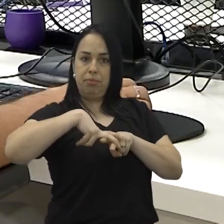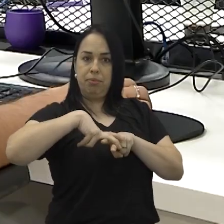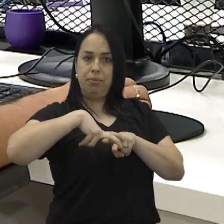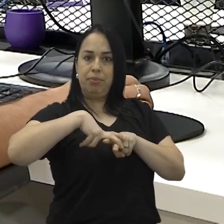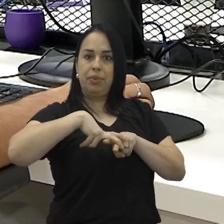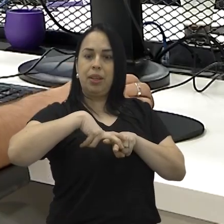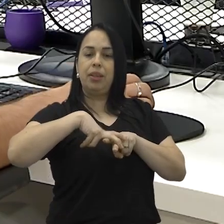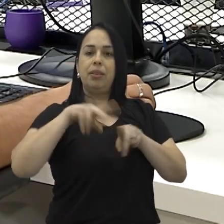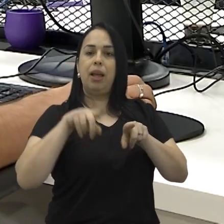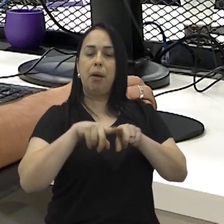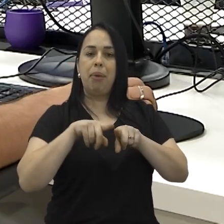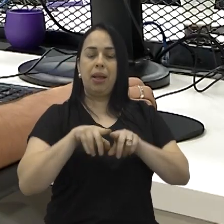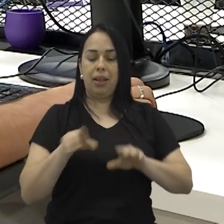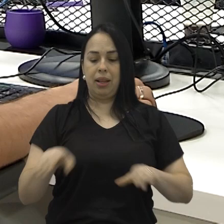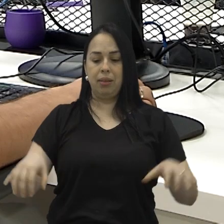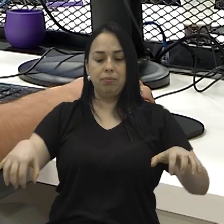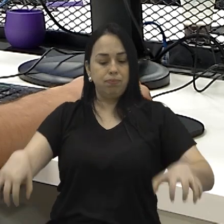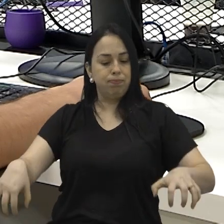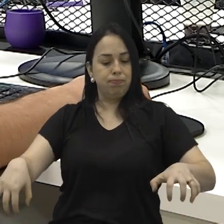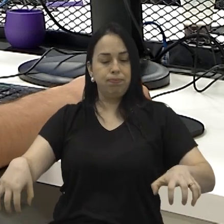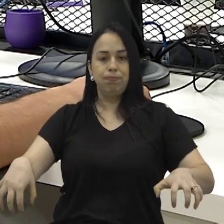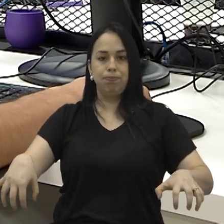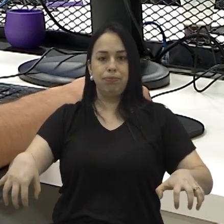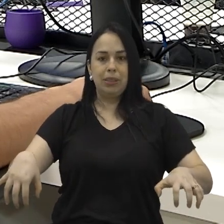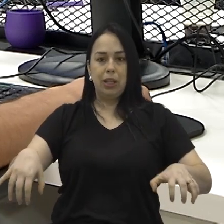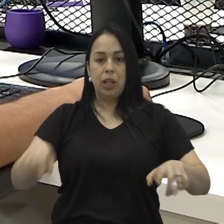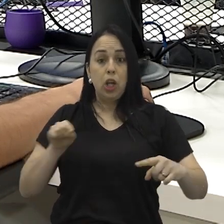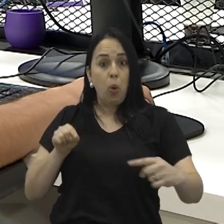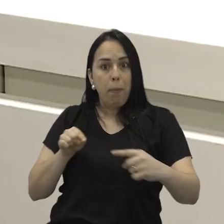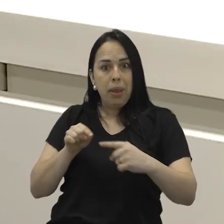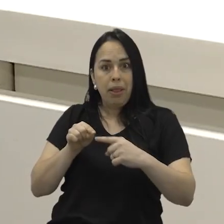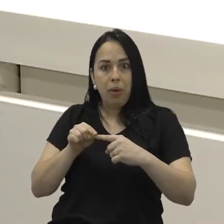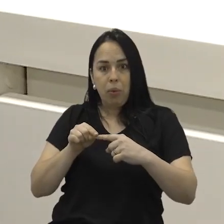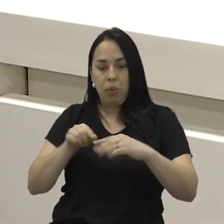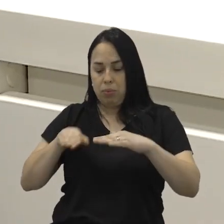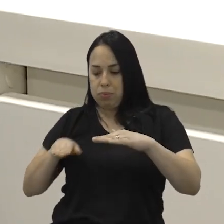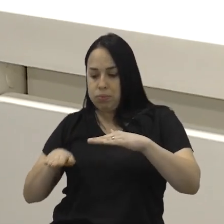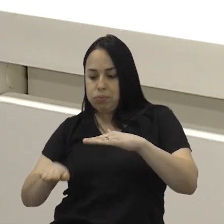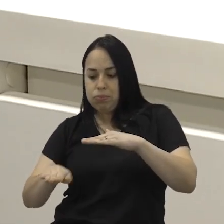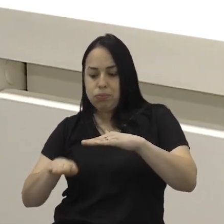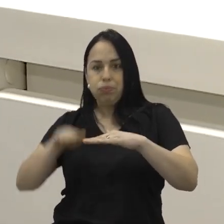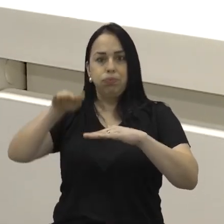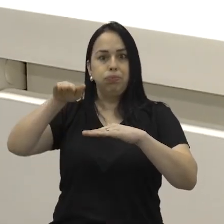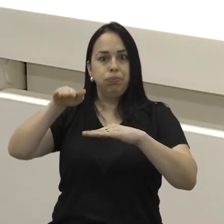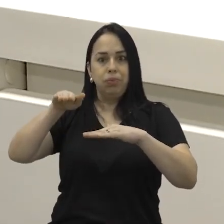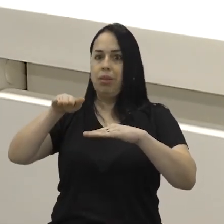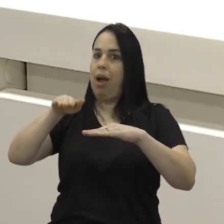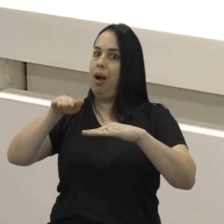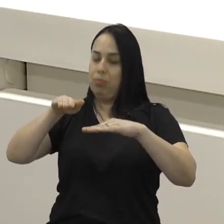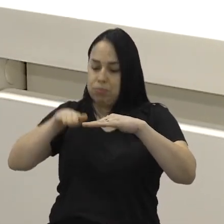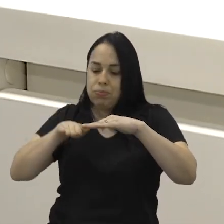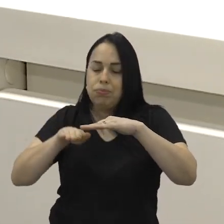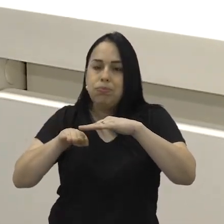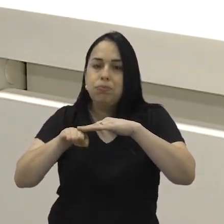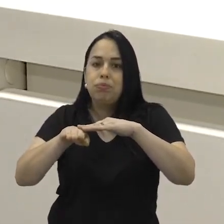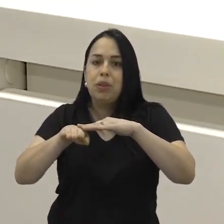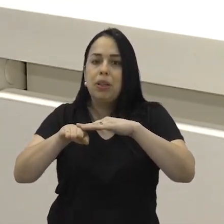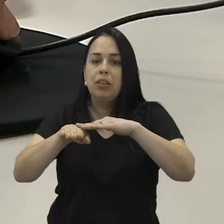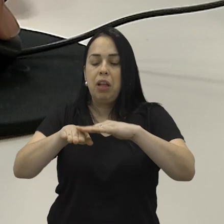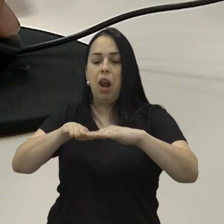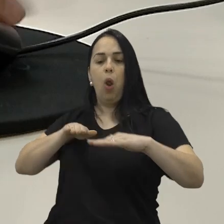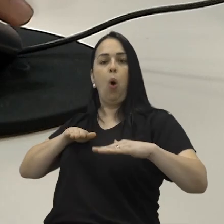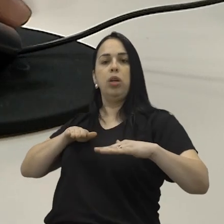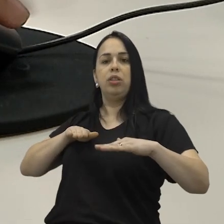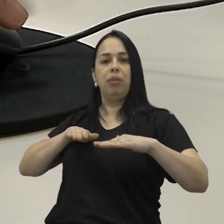fornece, verificar o ajuste da cadeira em relação à mesa, se essa cadeira está muito longe da mesa, trazer ela mais para